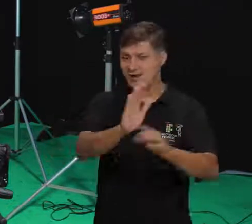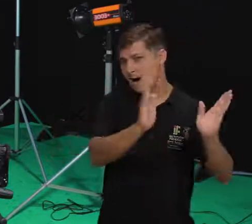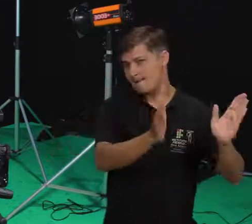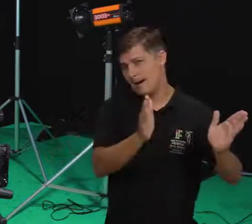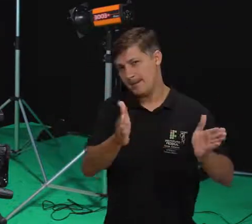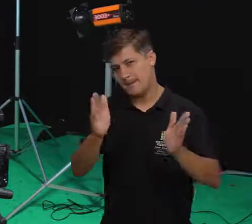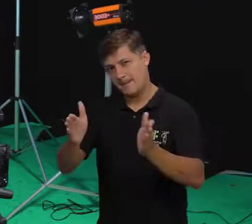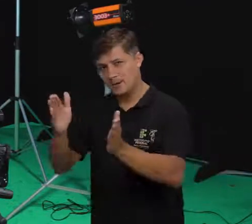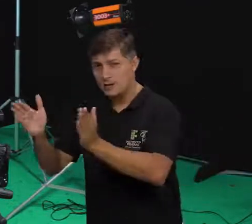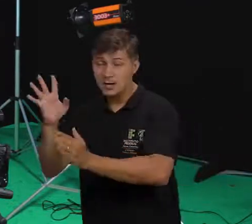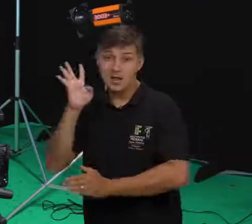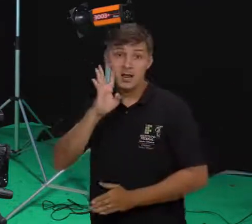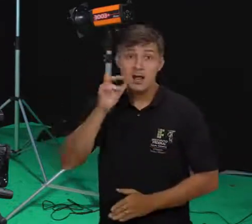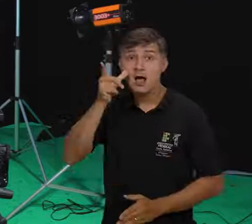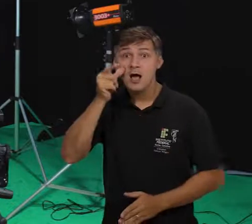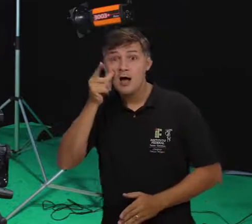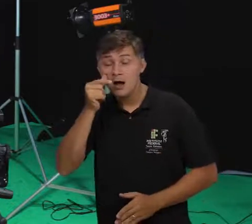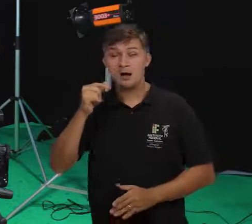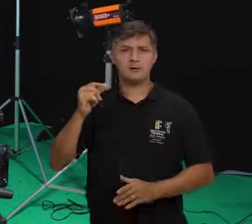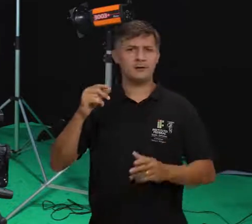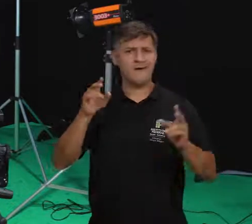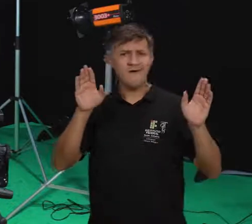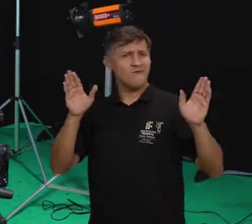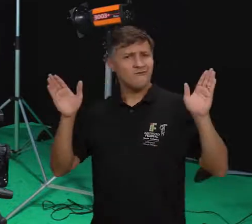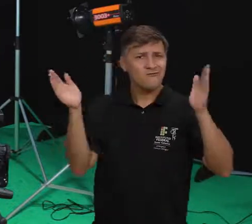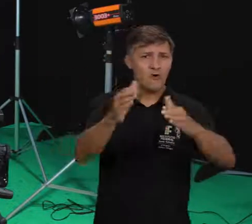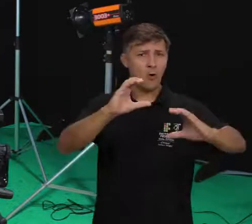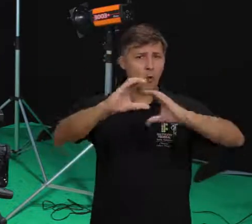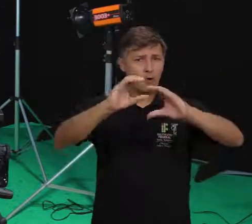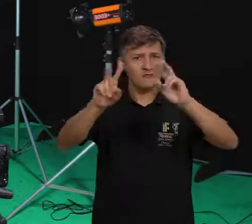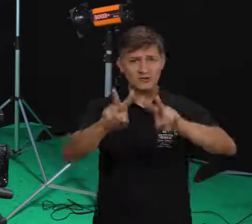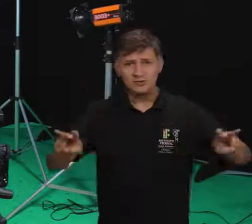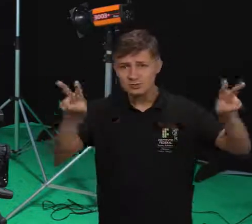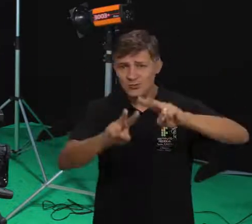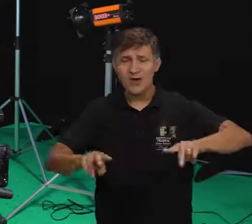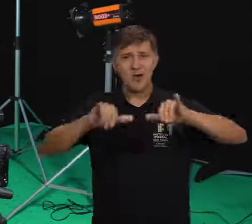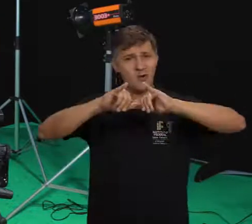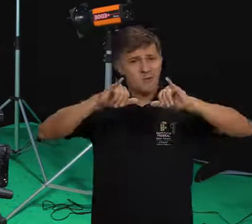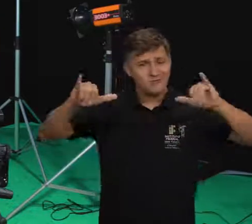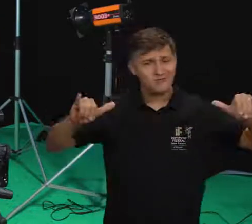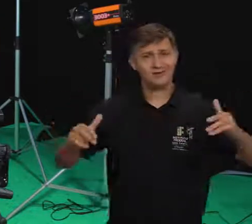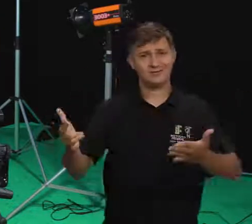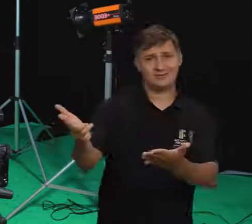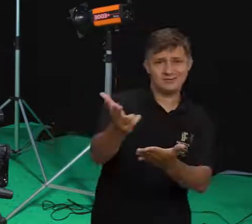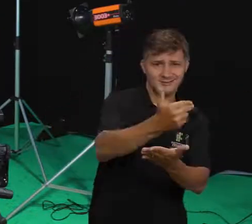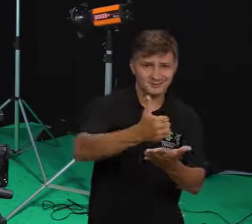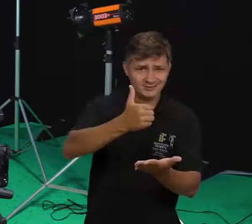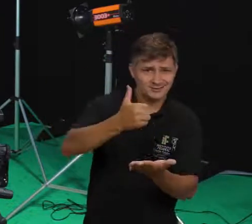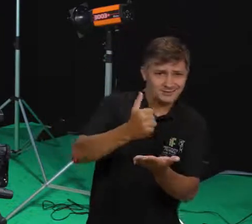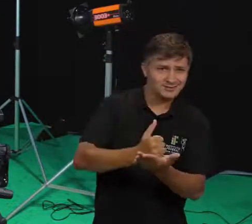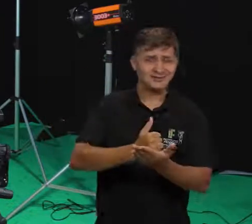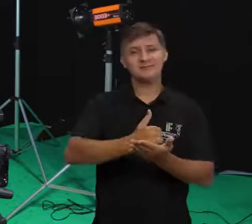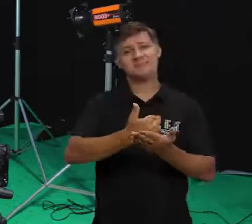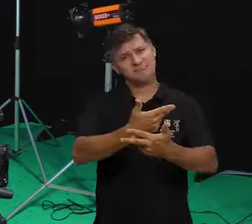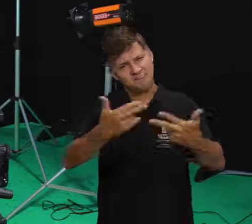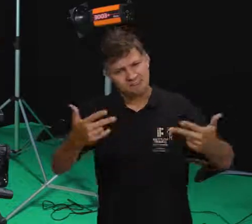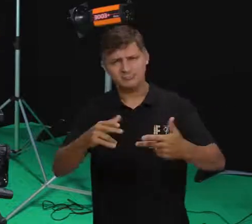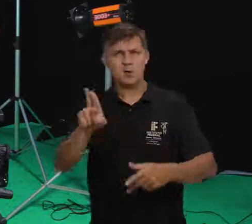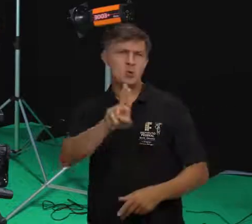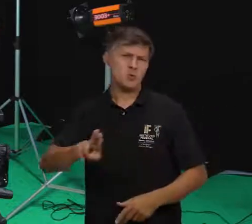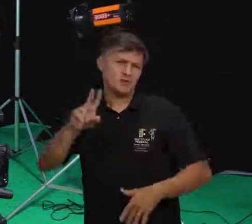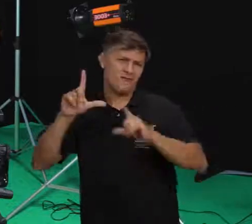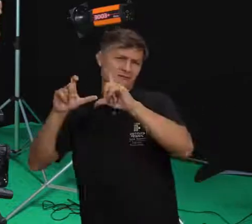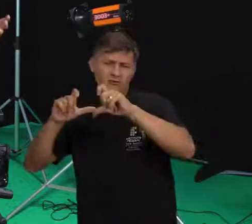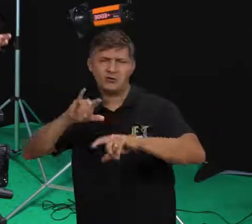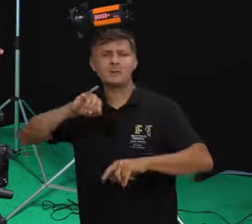vídeos que são bem interessantes, voltados aí para comunicação visual, publicidade, design gráfico, para quem quer aproveitar a foto para